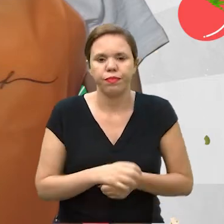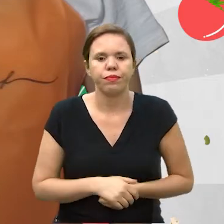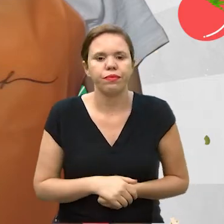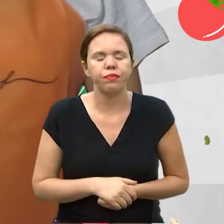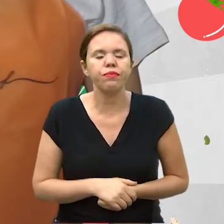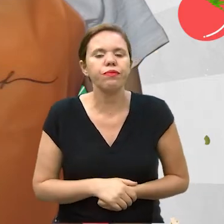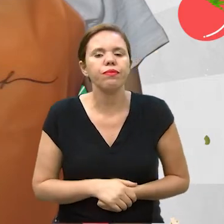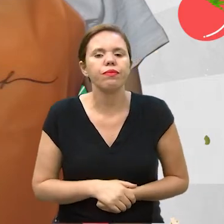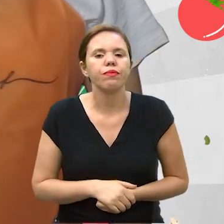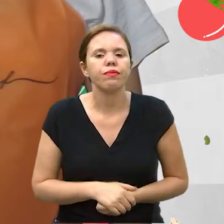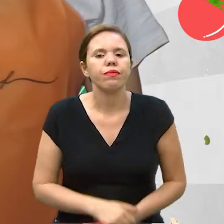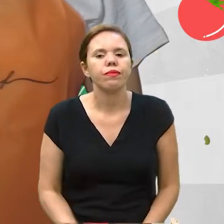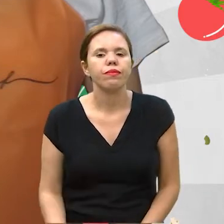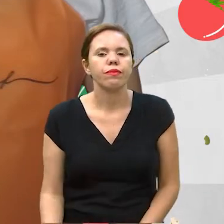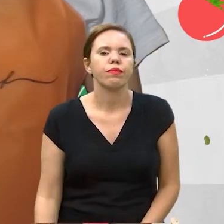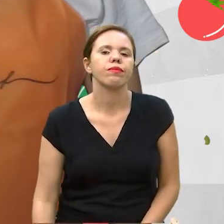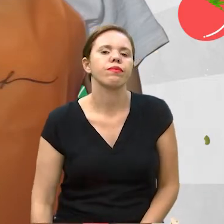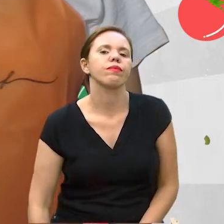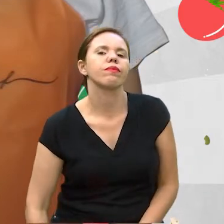pontos.